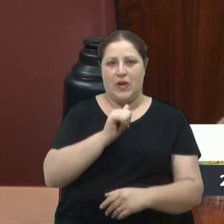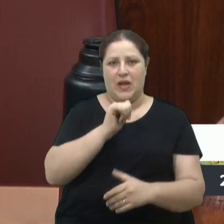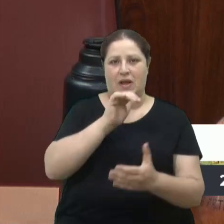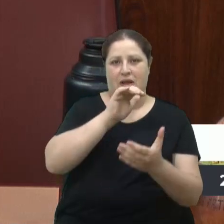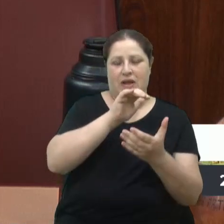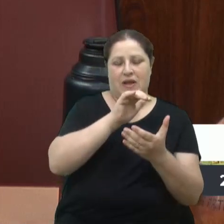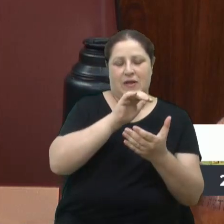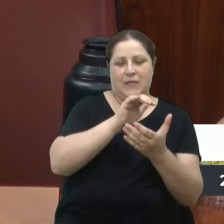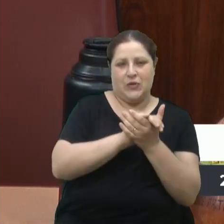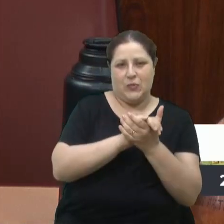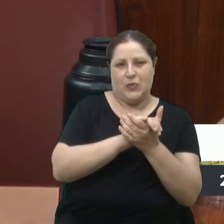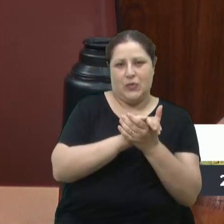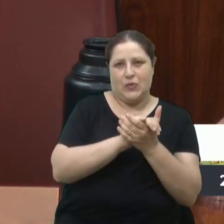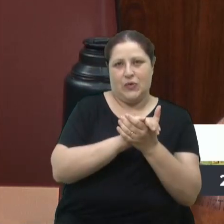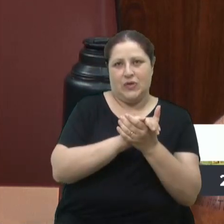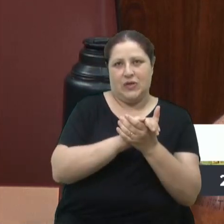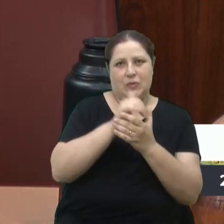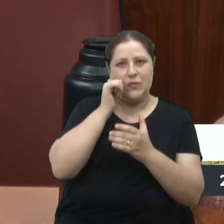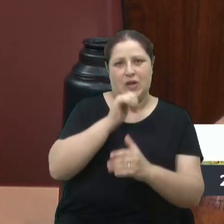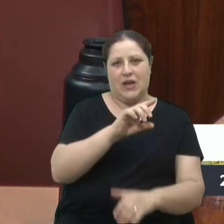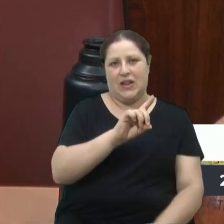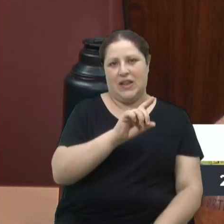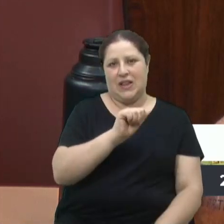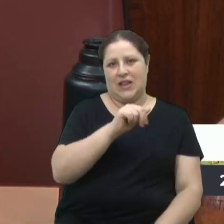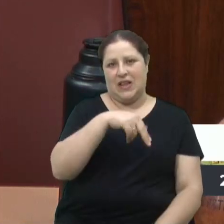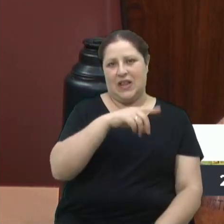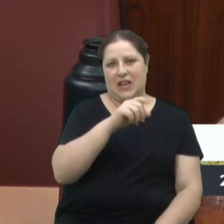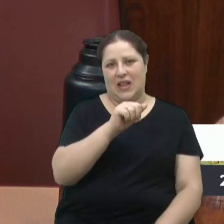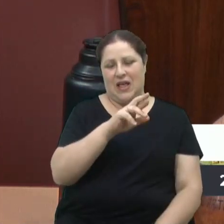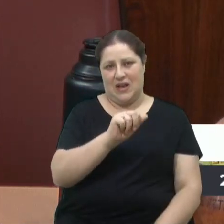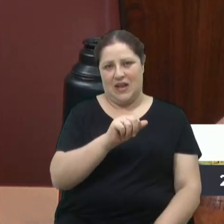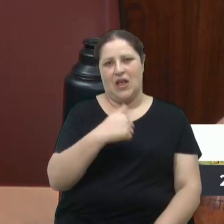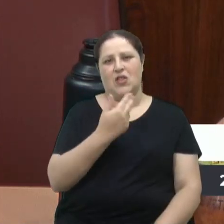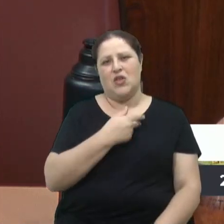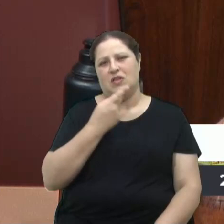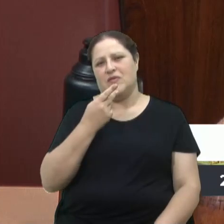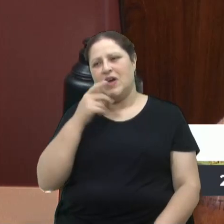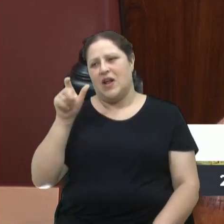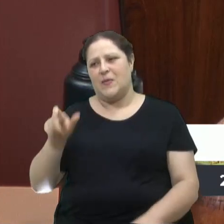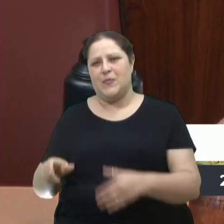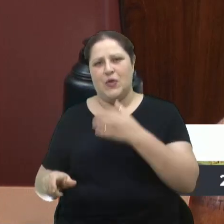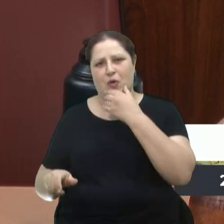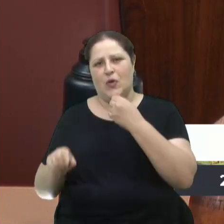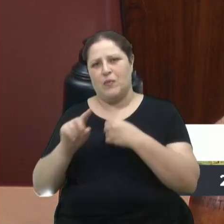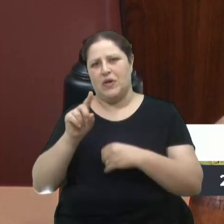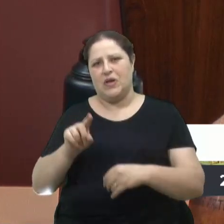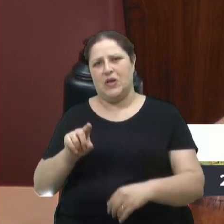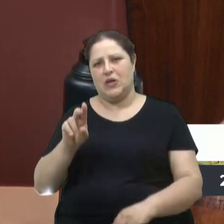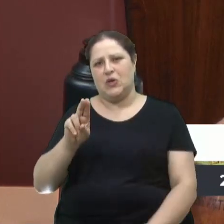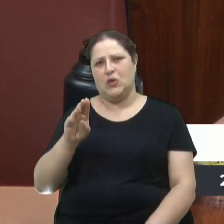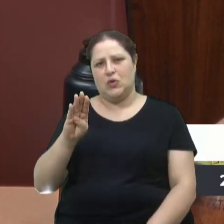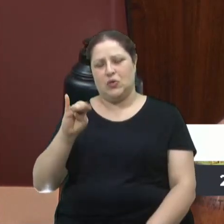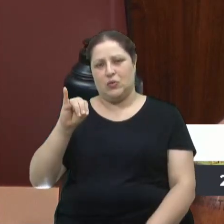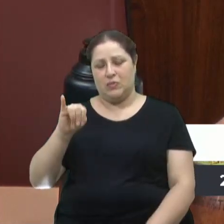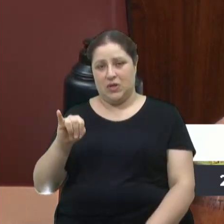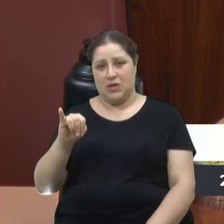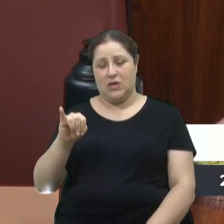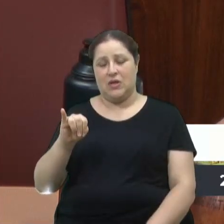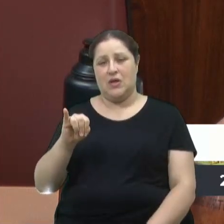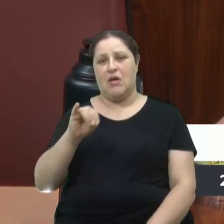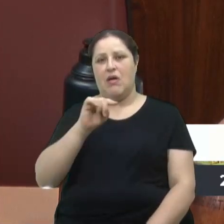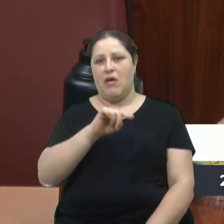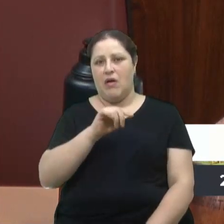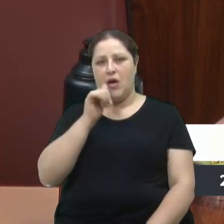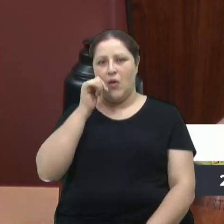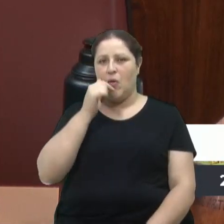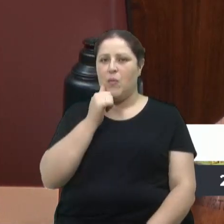nós estudamos e destacamos a figura indiscutível de Zumbi, né? Mas a Dandara teve uma função tão ou mais importante do que